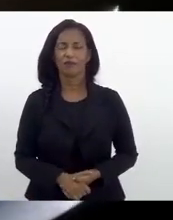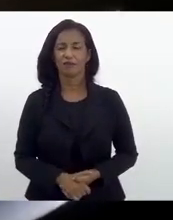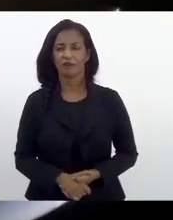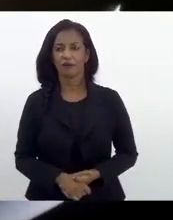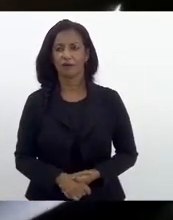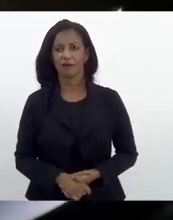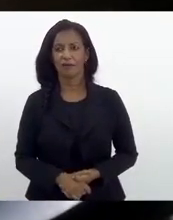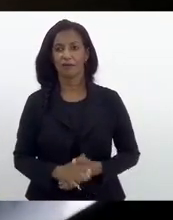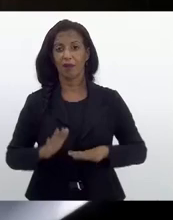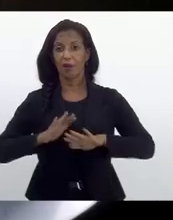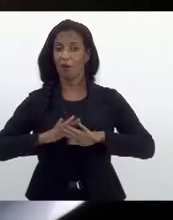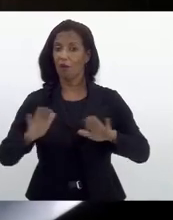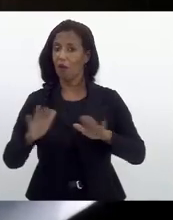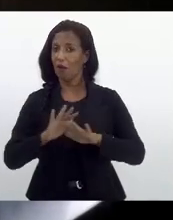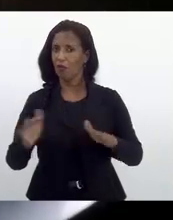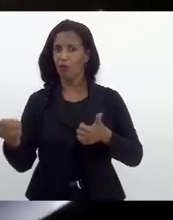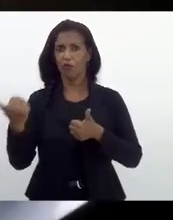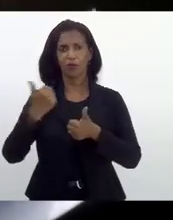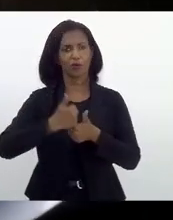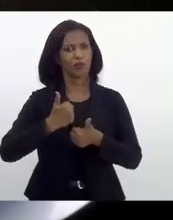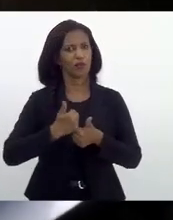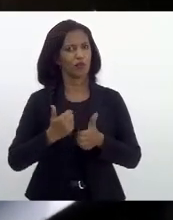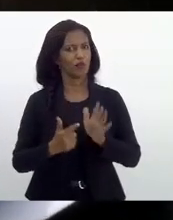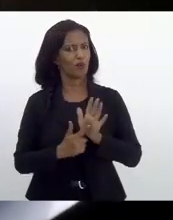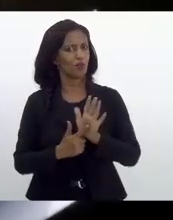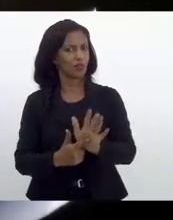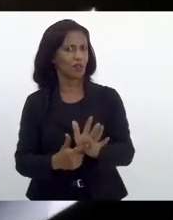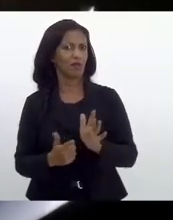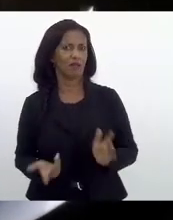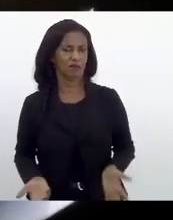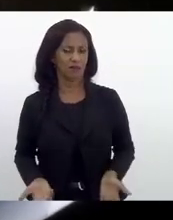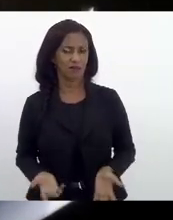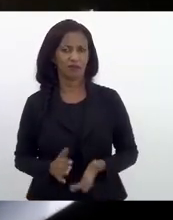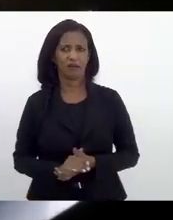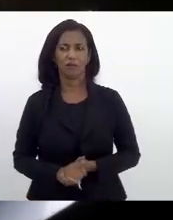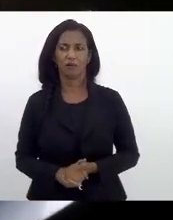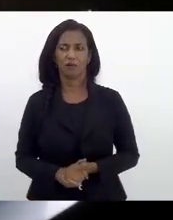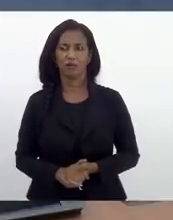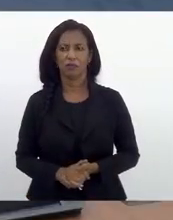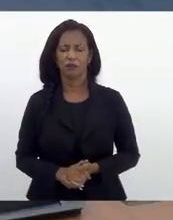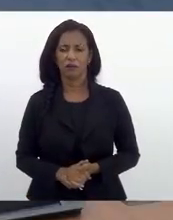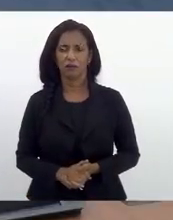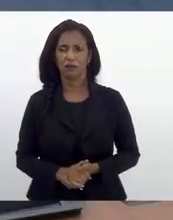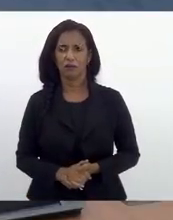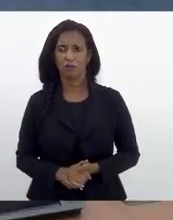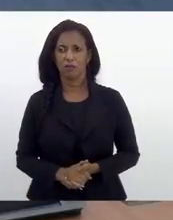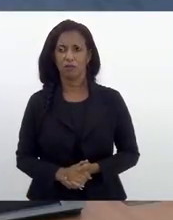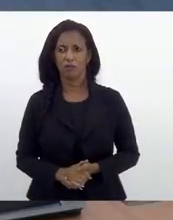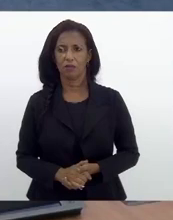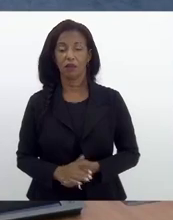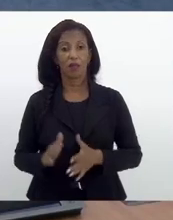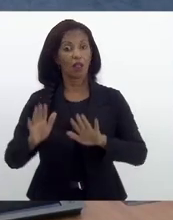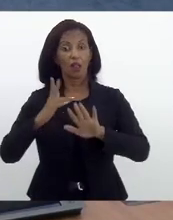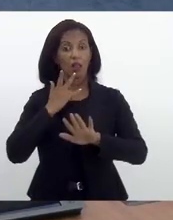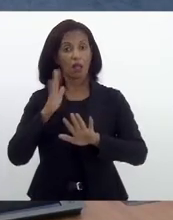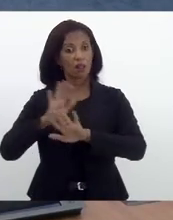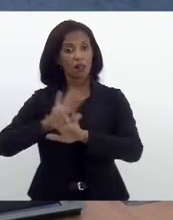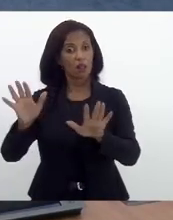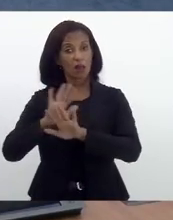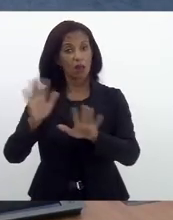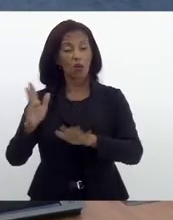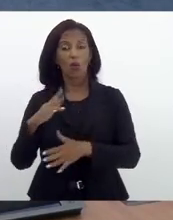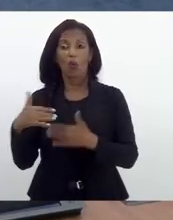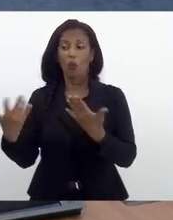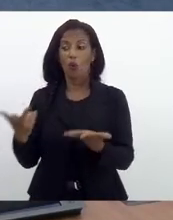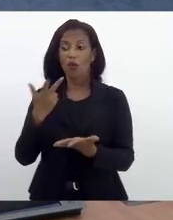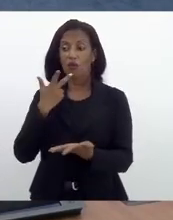mas não foi no substitutivo apresentado combinando agora há pouco não mas não é isso não deputado eles quando